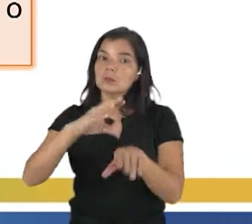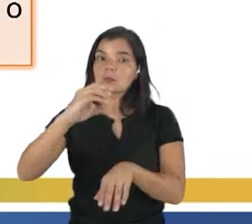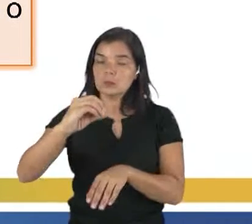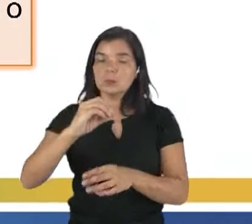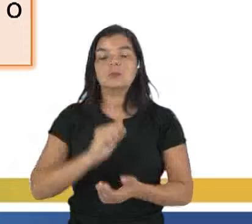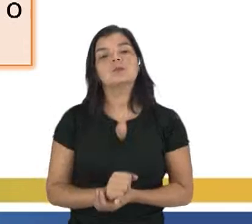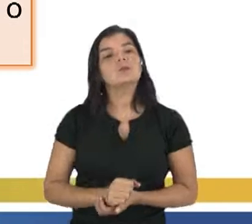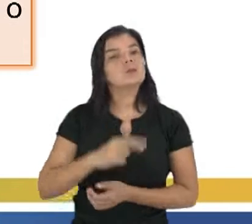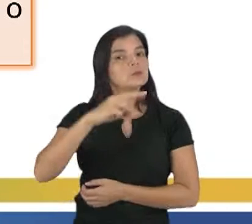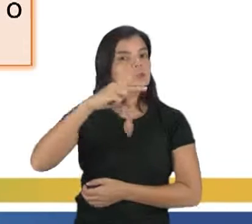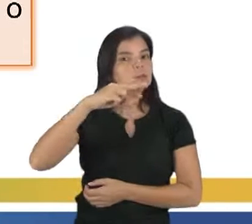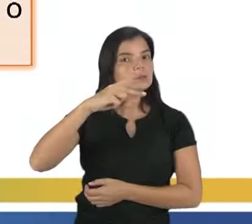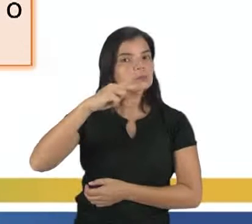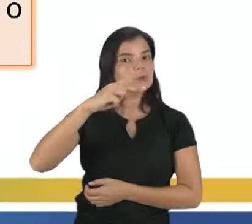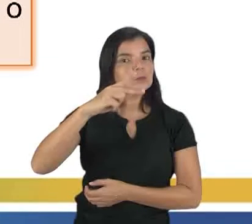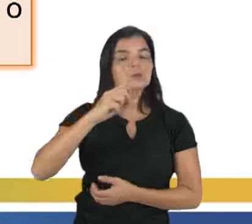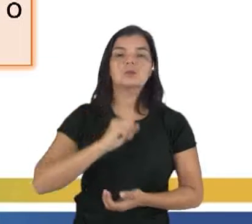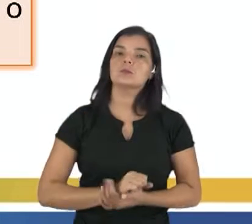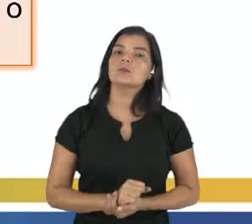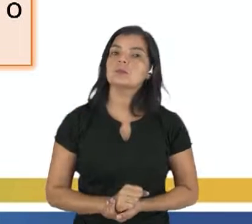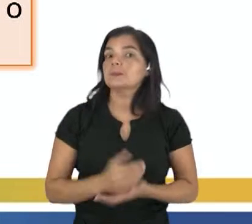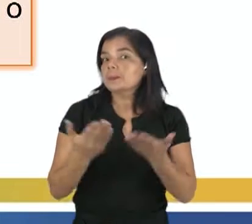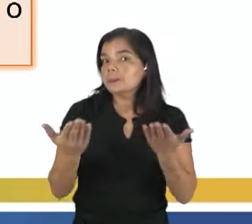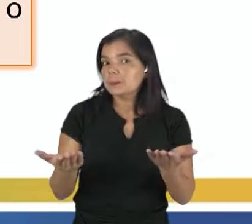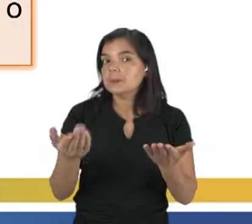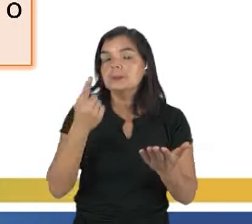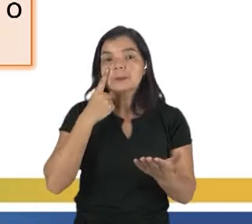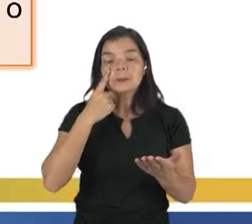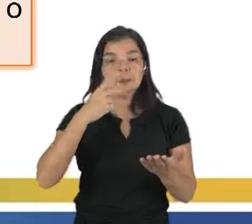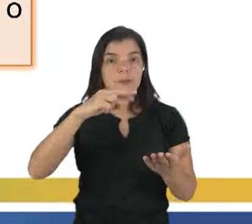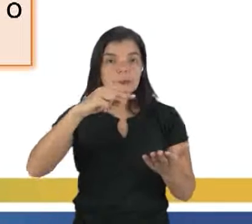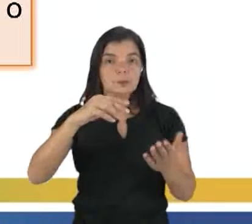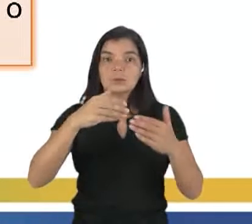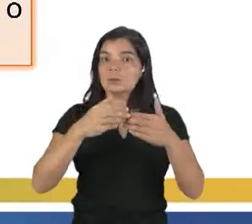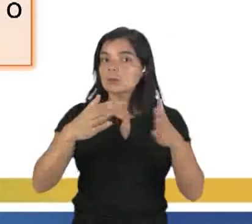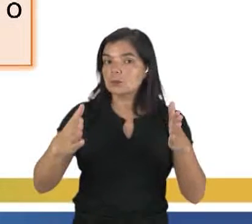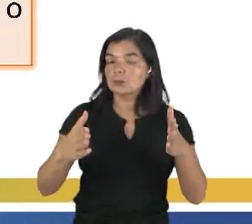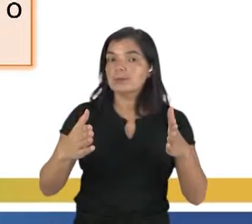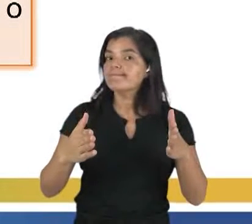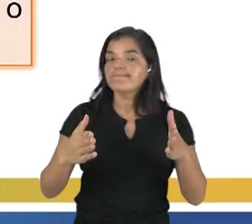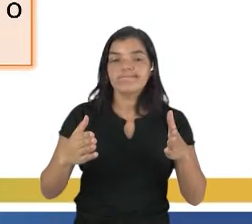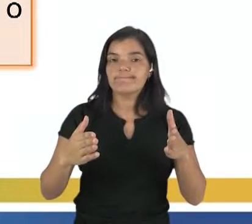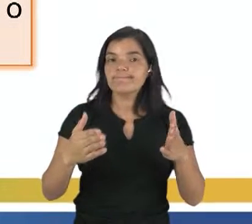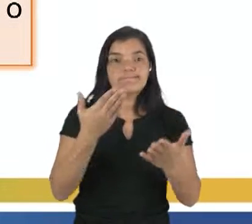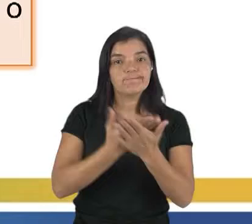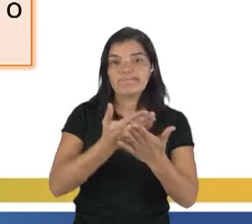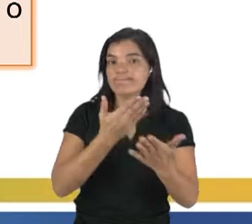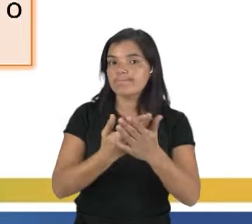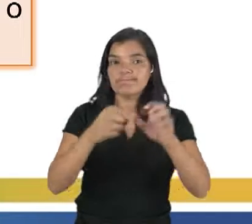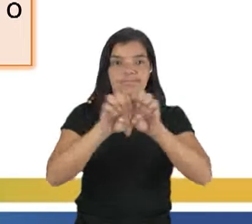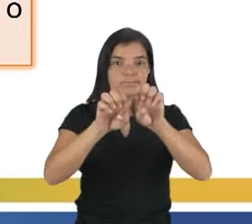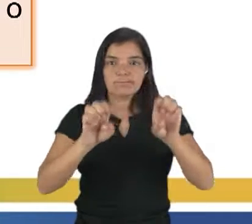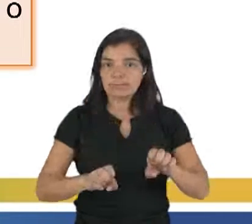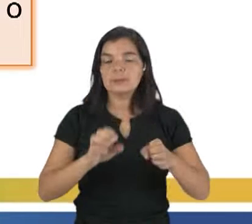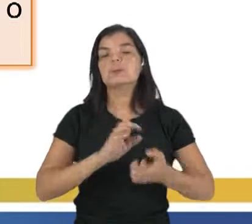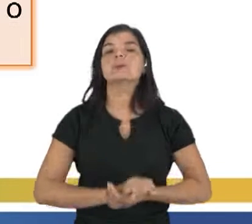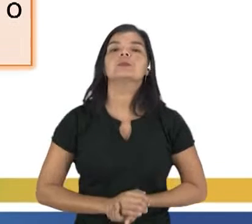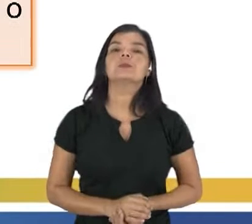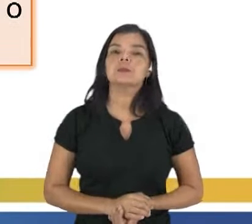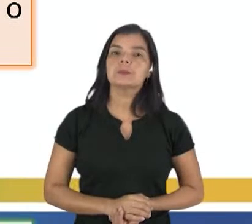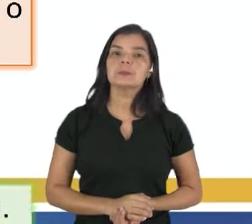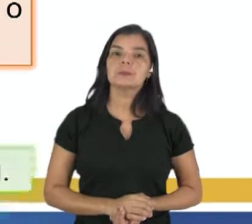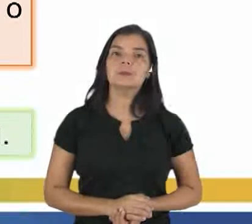Então você vai ter uma igualdade né então mas você vai ter uma igualdade aberta o que não serve para estudo de equação